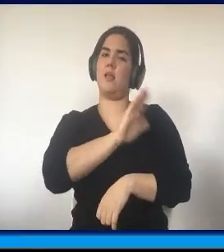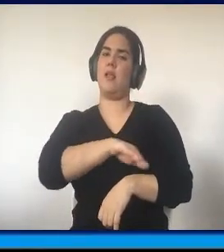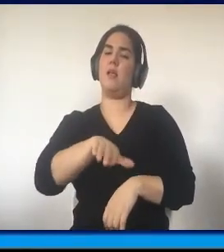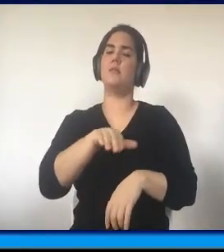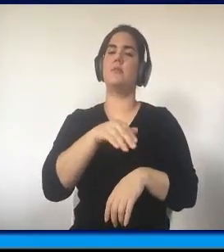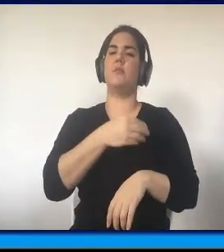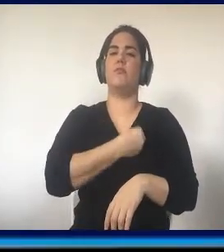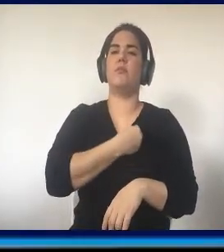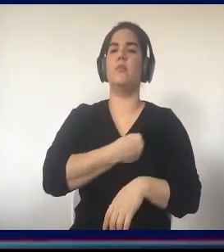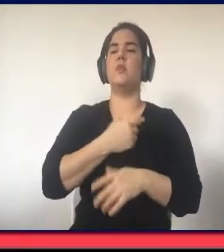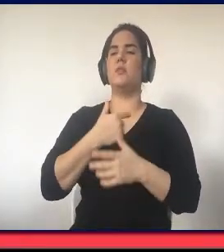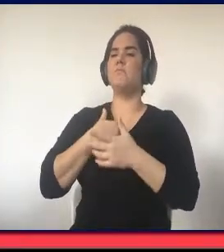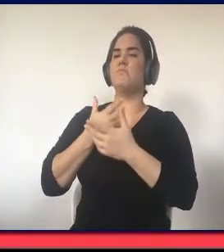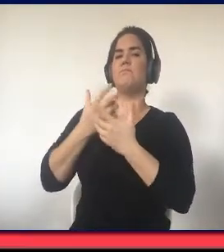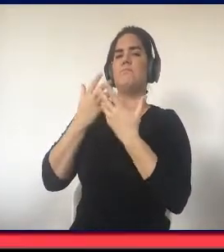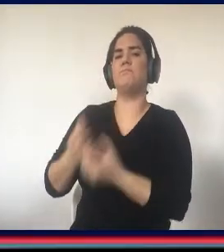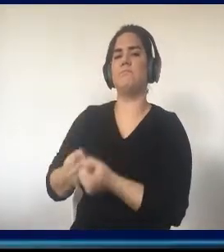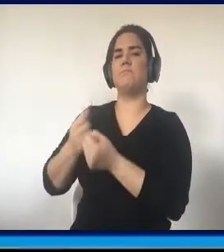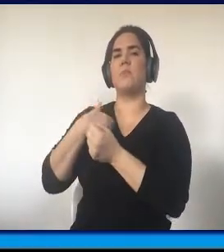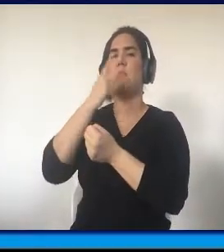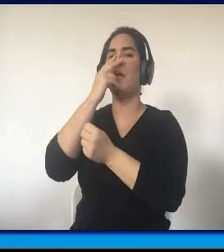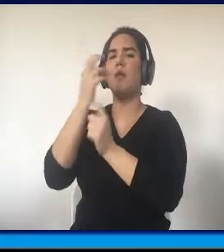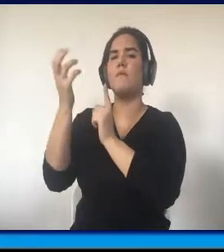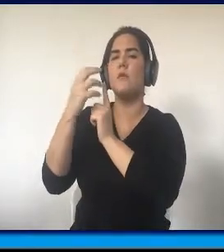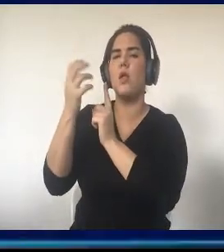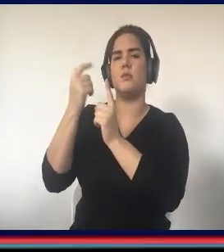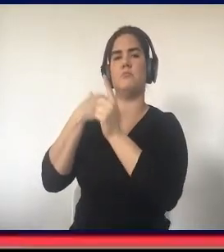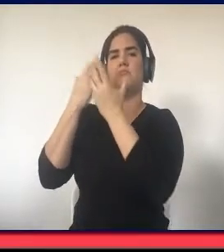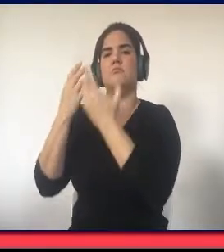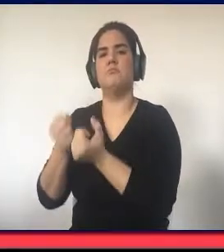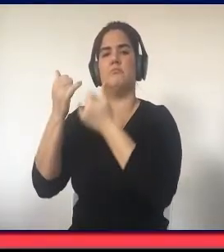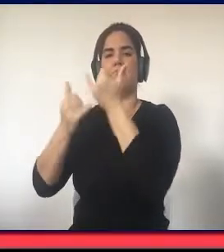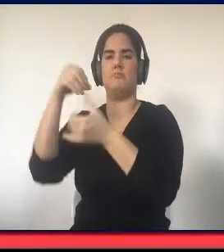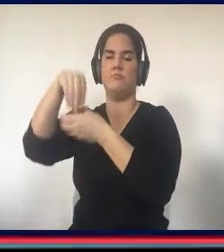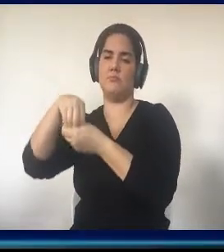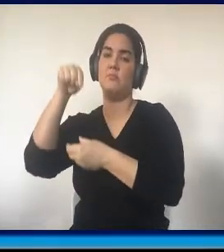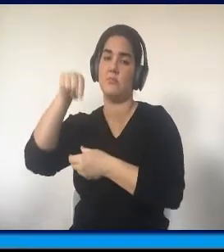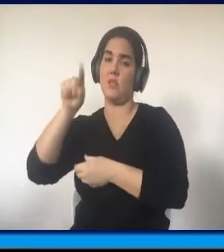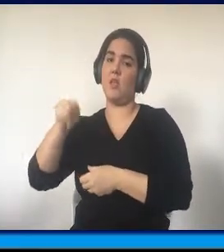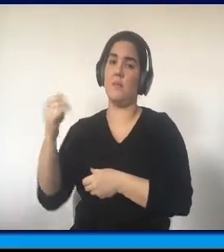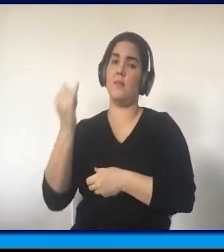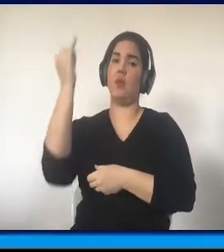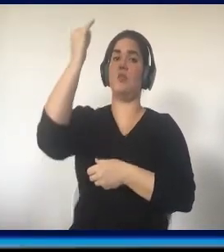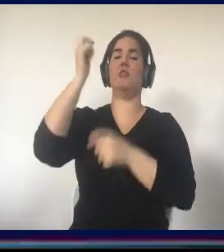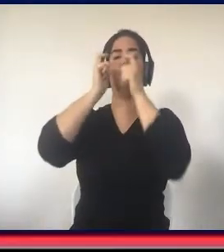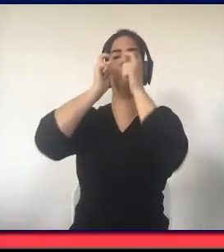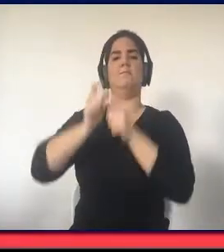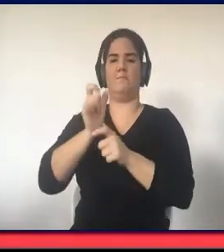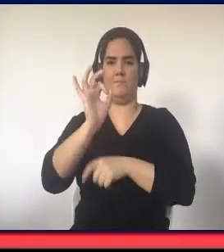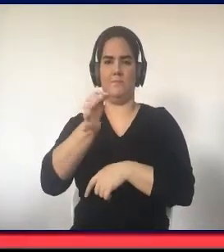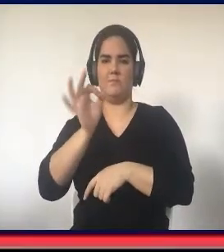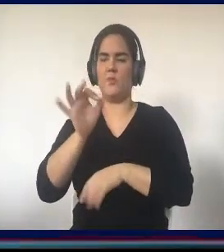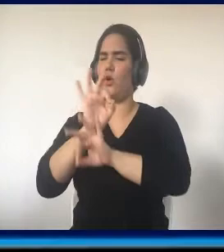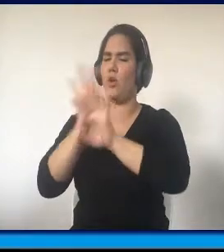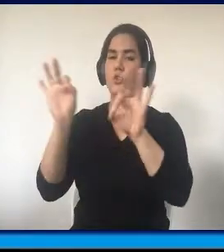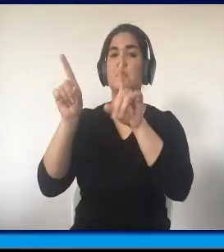das atividades. Então, brifar isso aí faz com que as atividades sejam bem interessantes. Mas show de bola. E lembrando, você